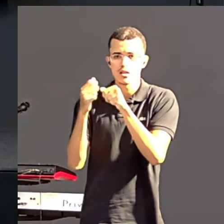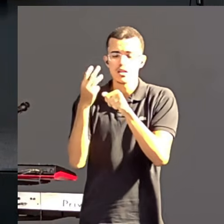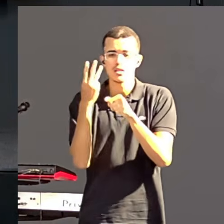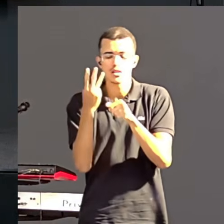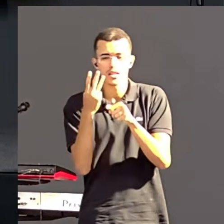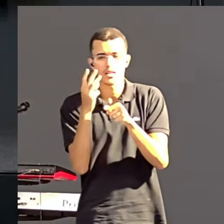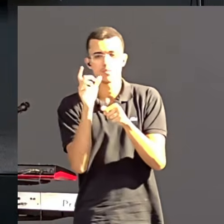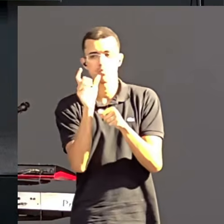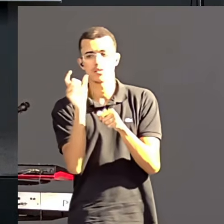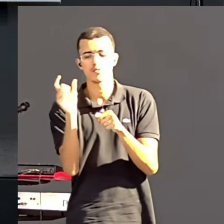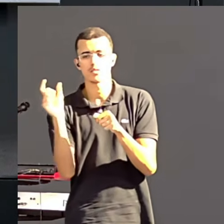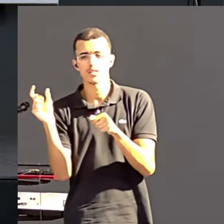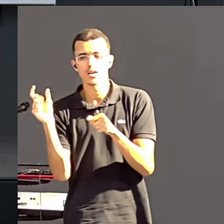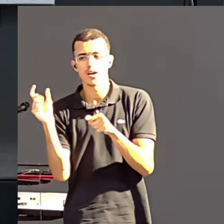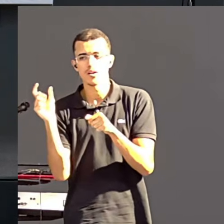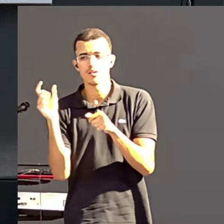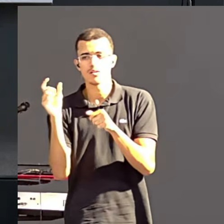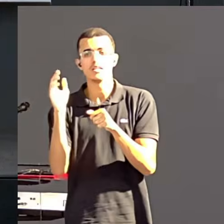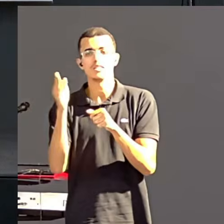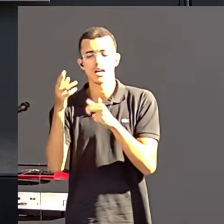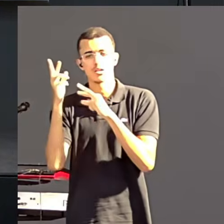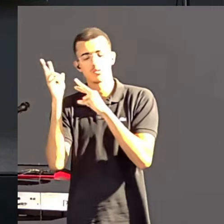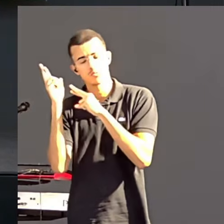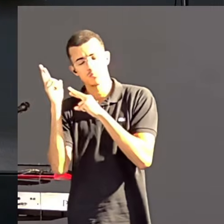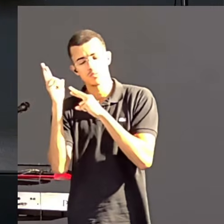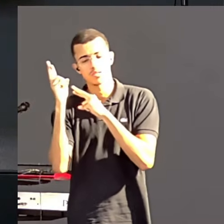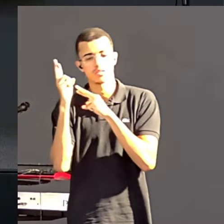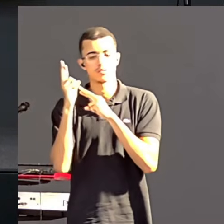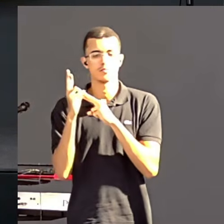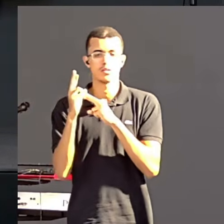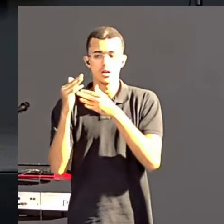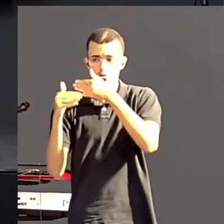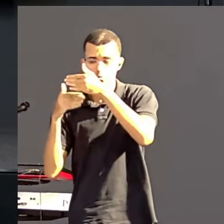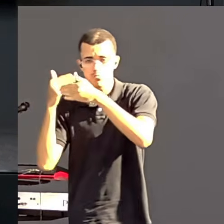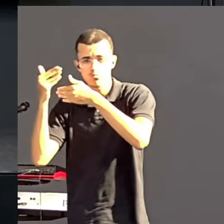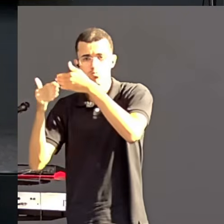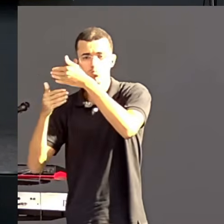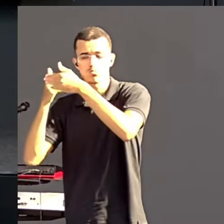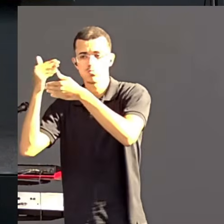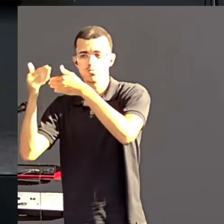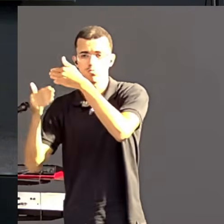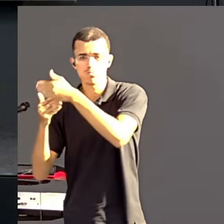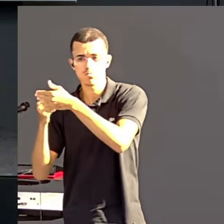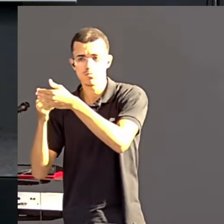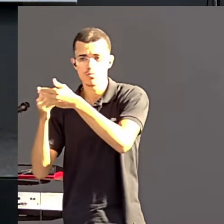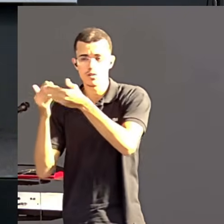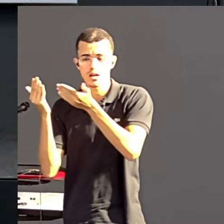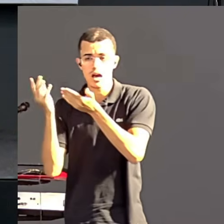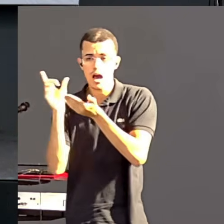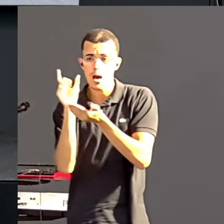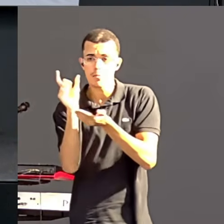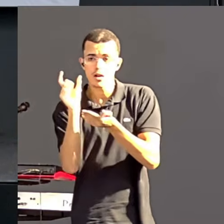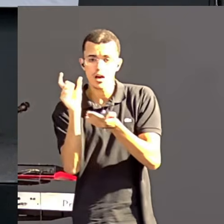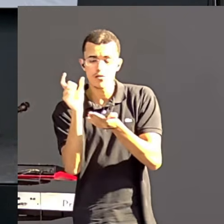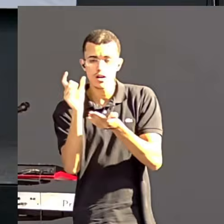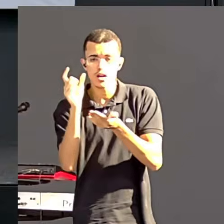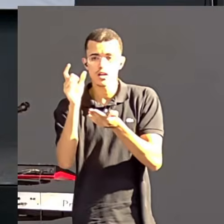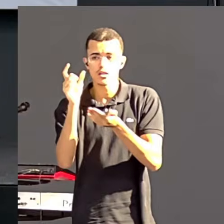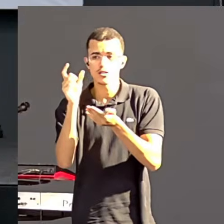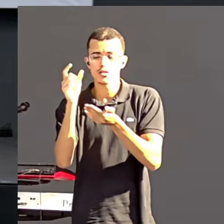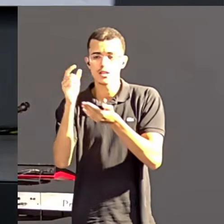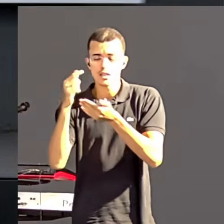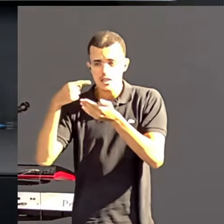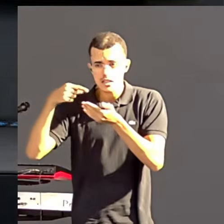palavrinhas, hora de dormir, eu vou colocando ele na cama e ele vai se entregando. A palavra aí, aqueles que estão dormindo, citado por